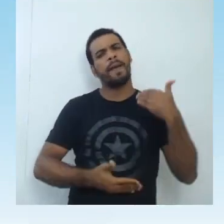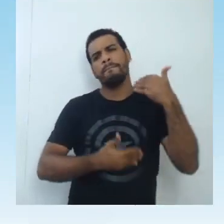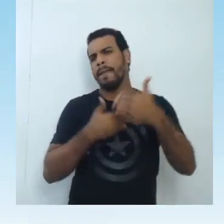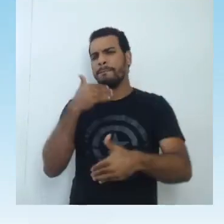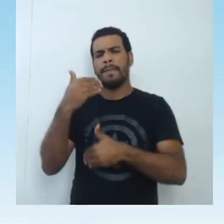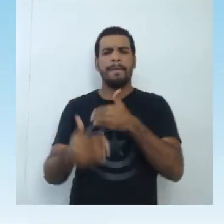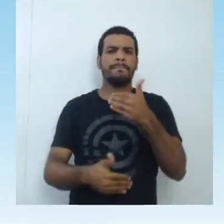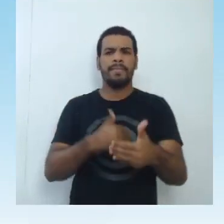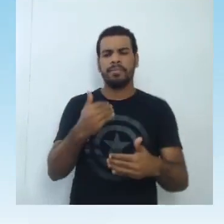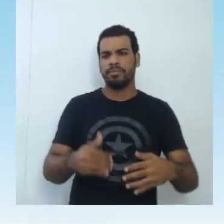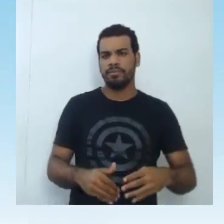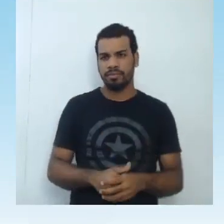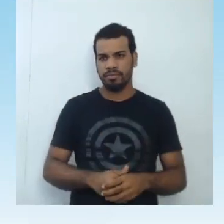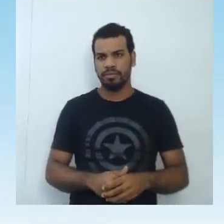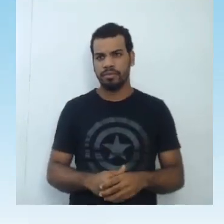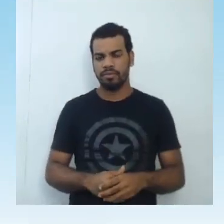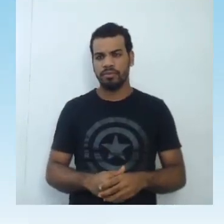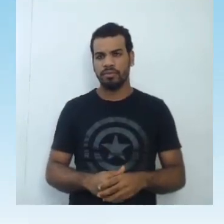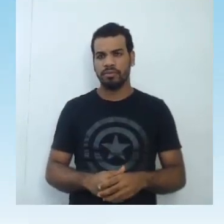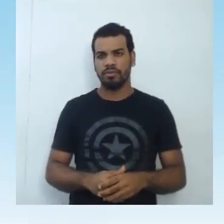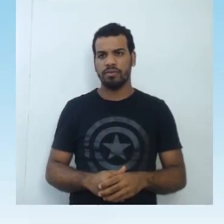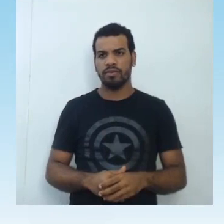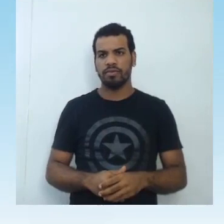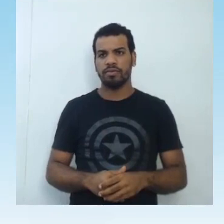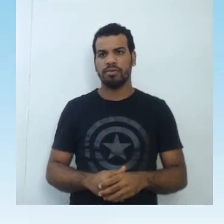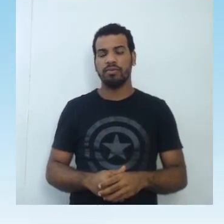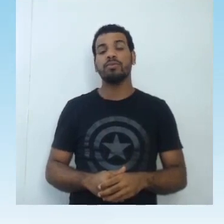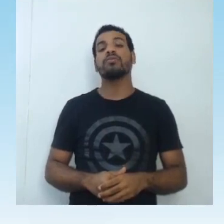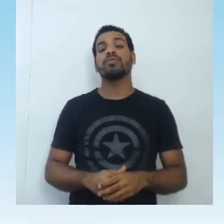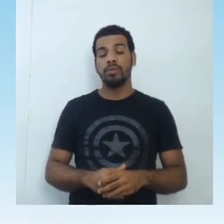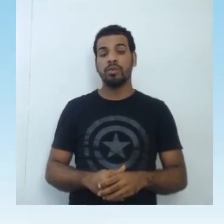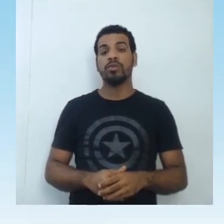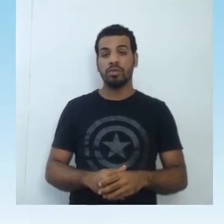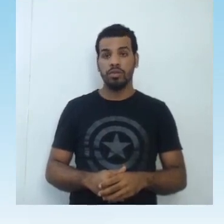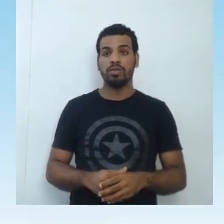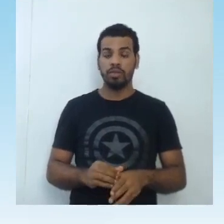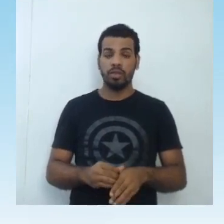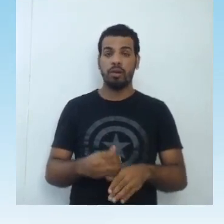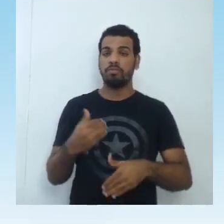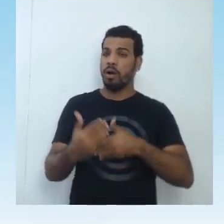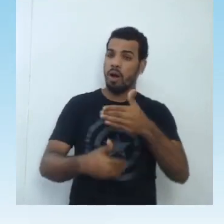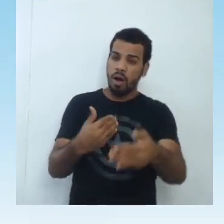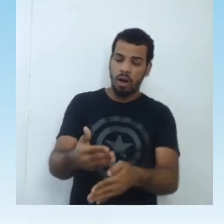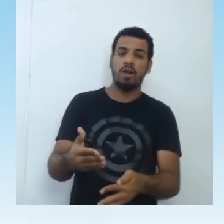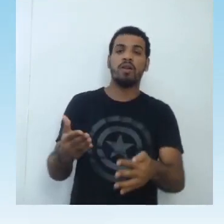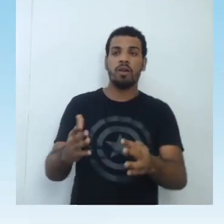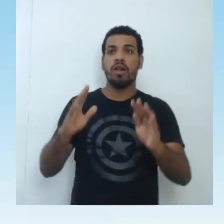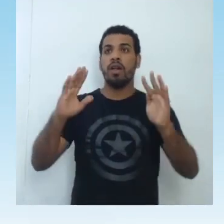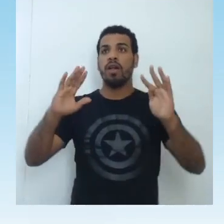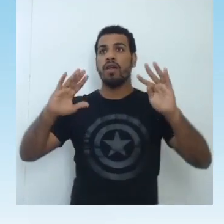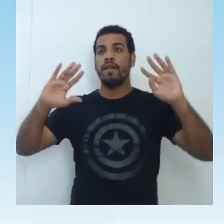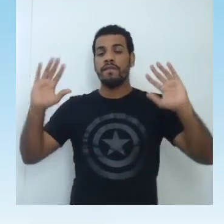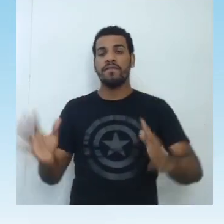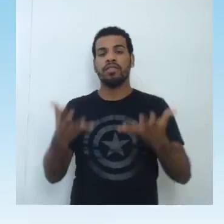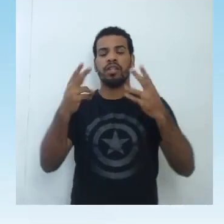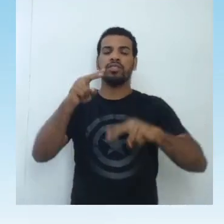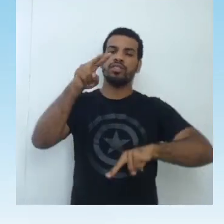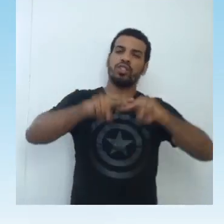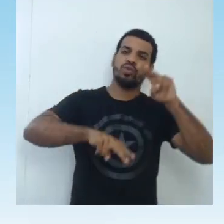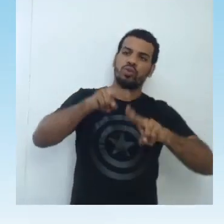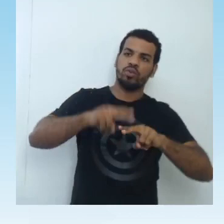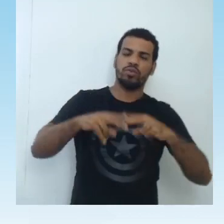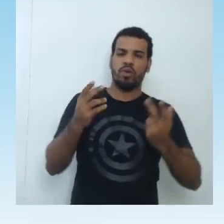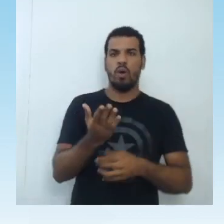geração em geração, e a gente costuma manter essa tradição, manter esse hábito. As festividades de São João, né? Quando a